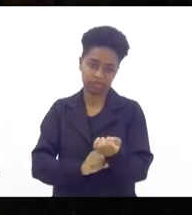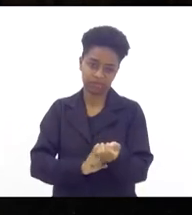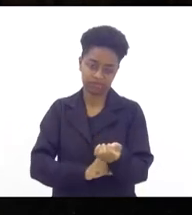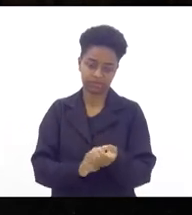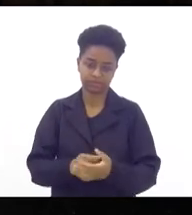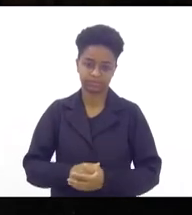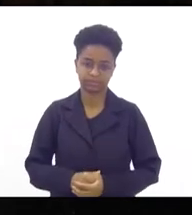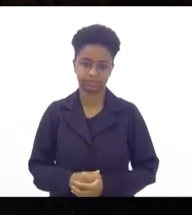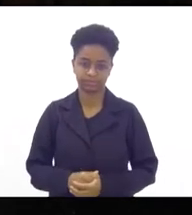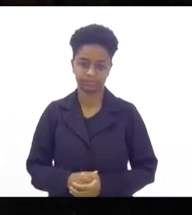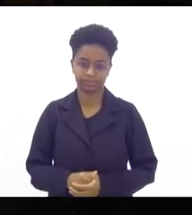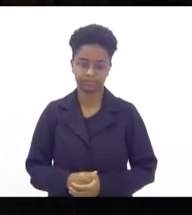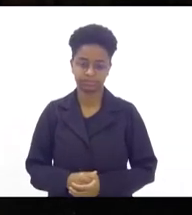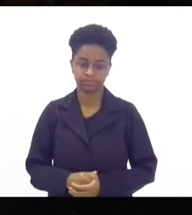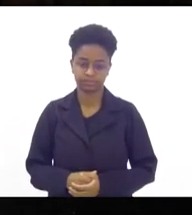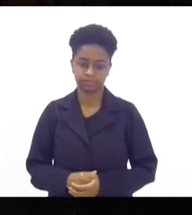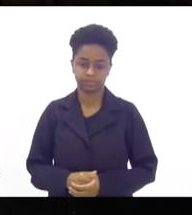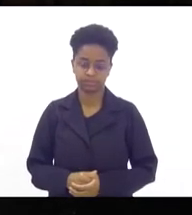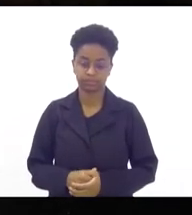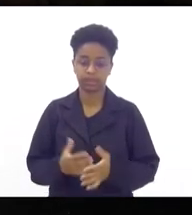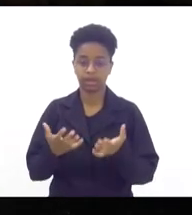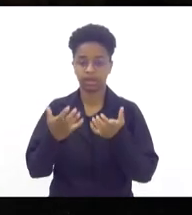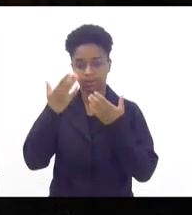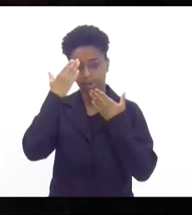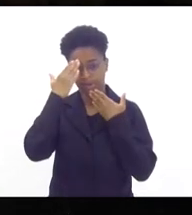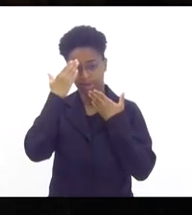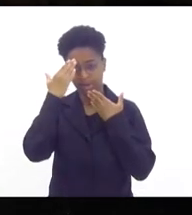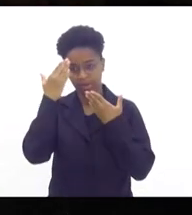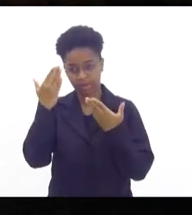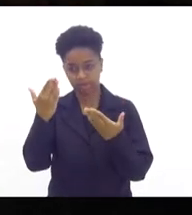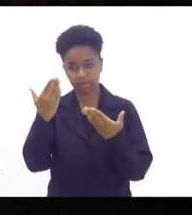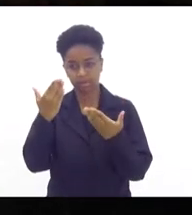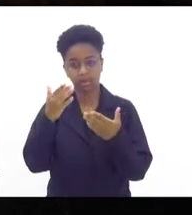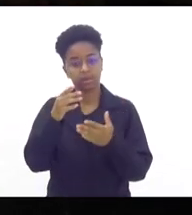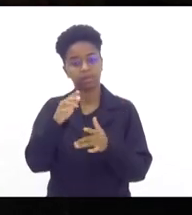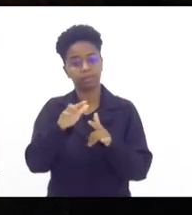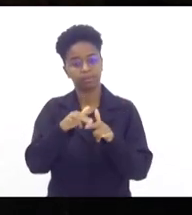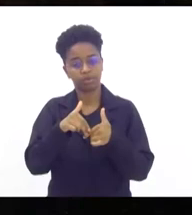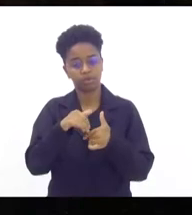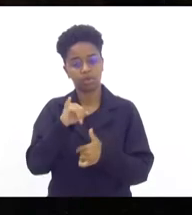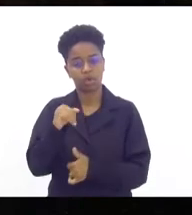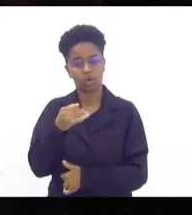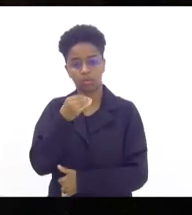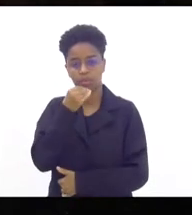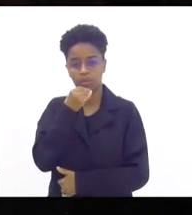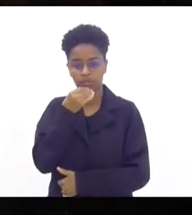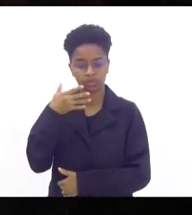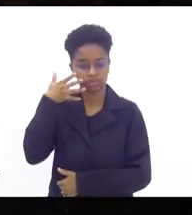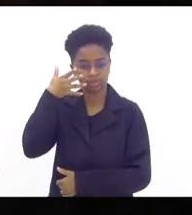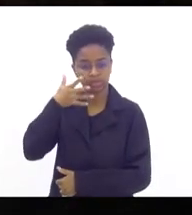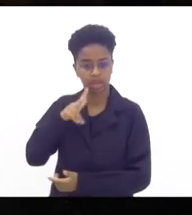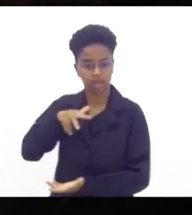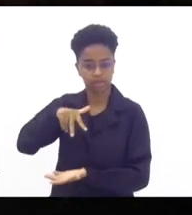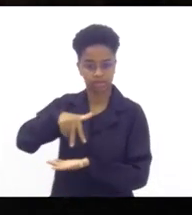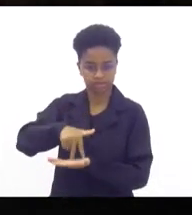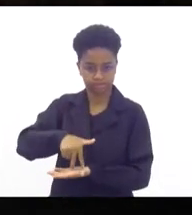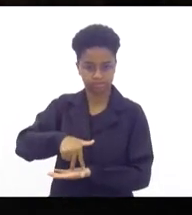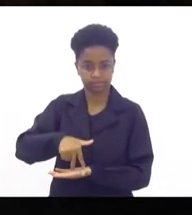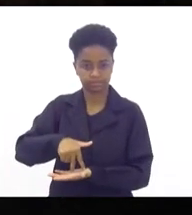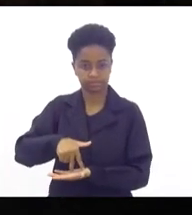queria agradecer por ter essa oportunidade de estar aqui falando